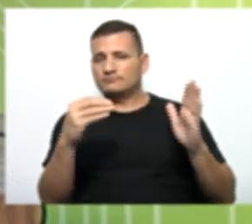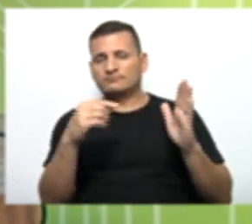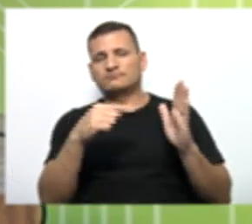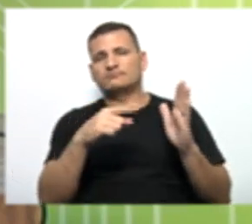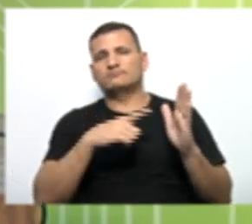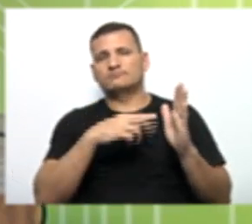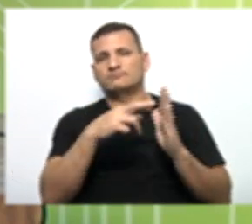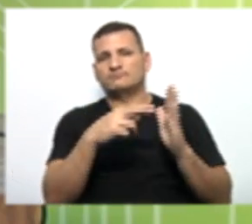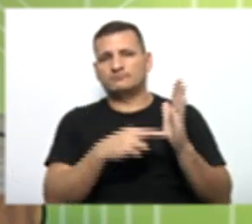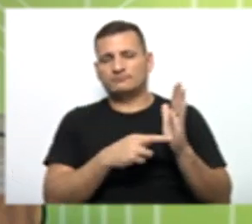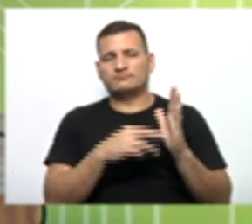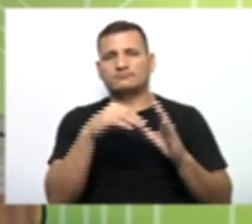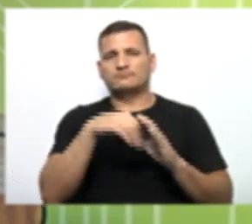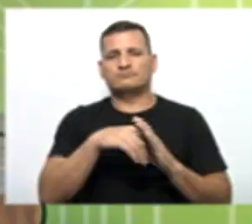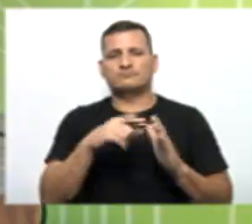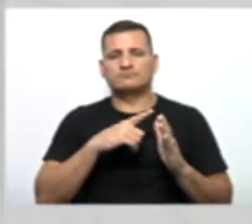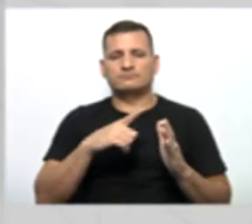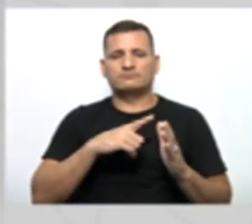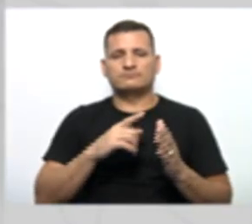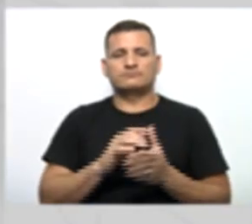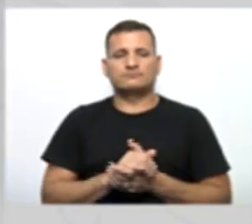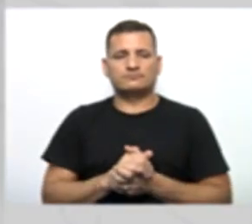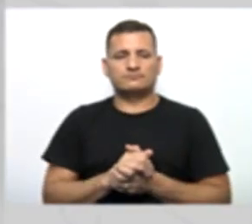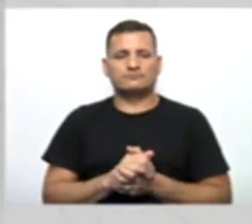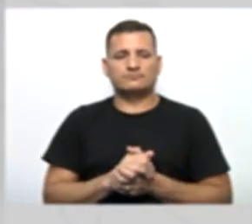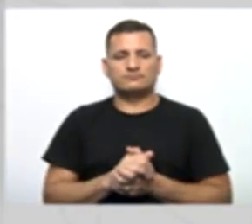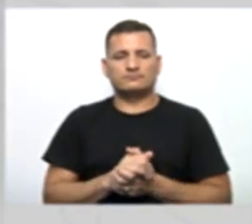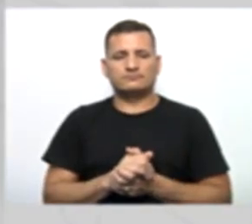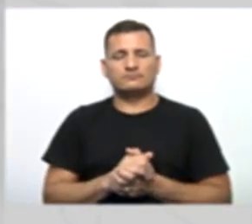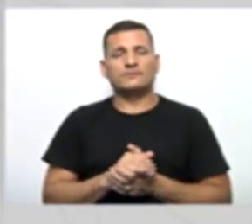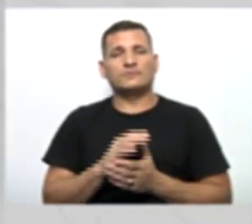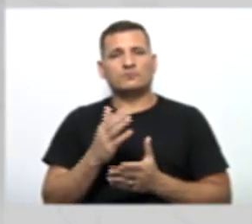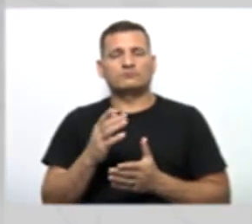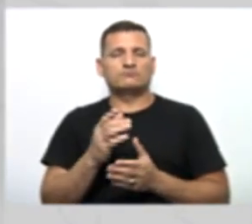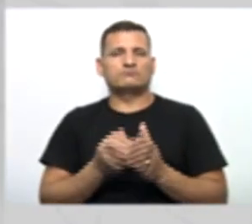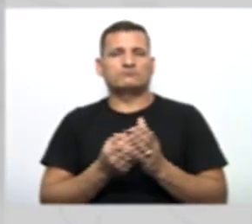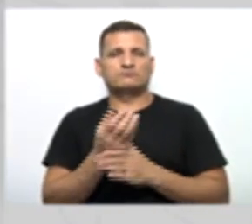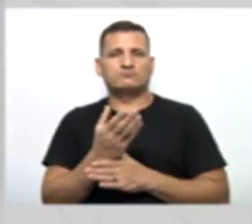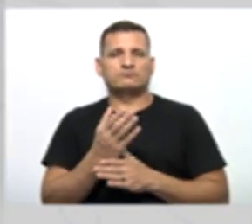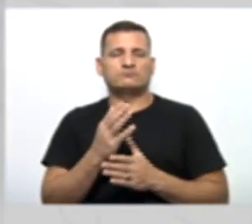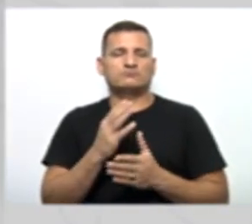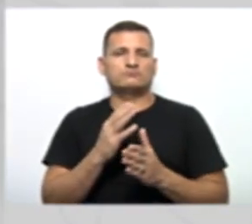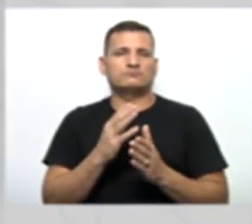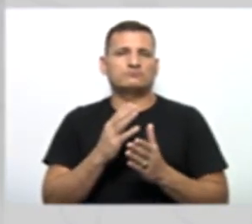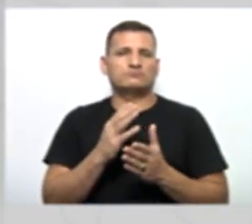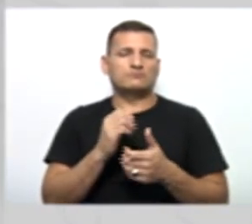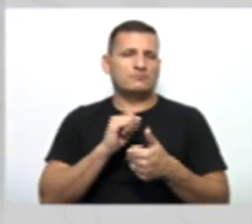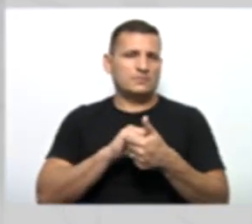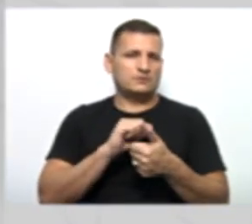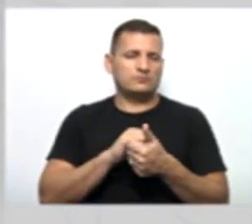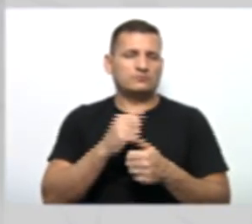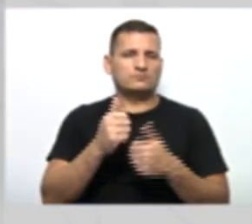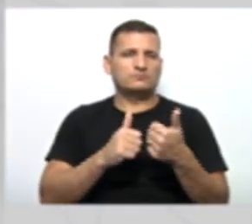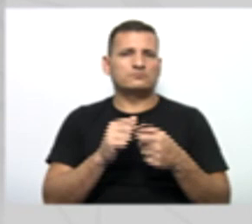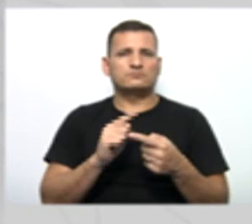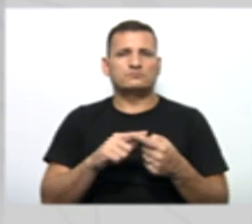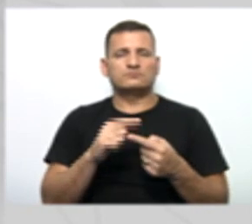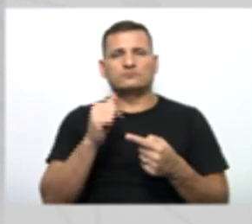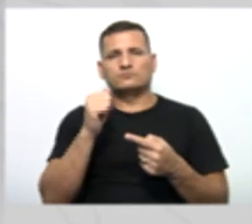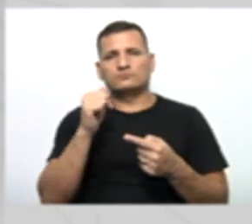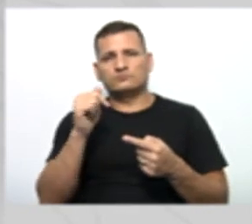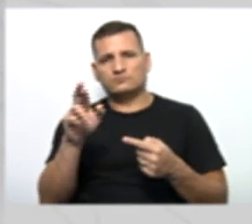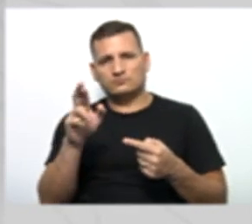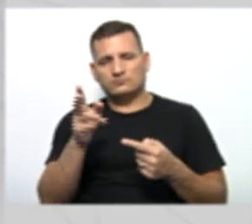ambientais. Assim foram estabelecidos padrões de qualidade para o ar, a água e para os